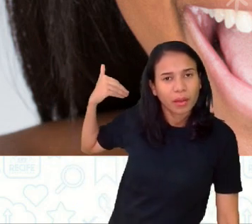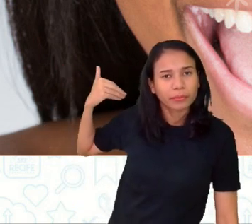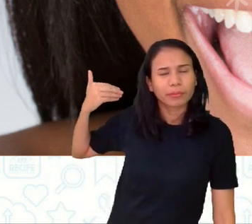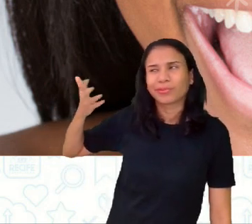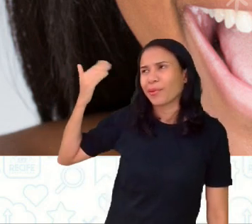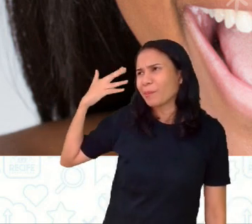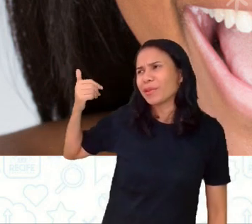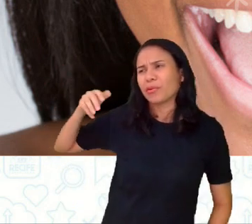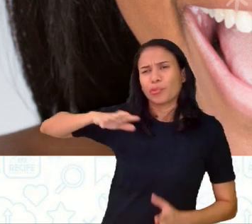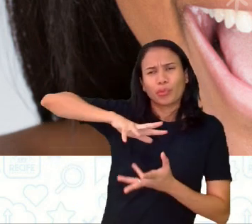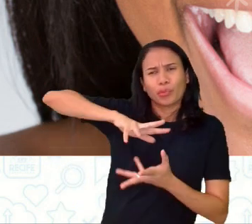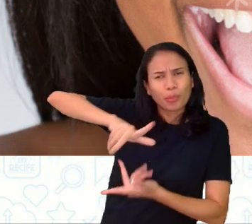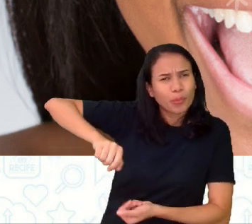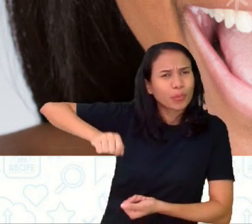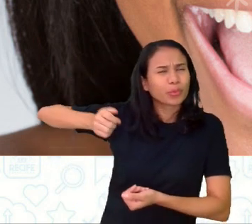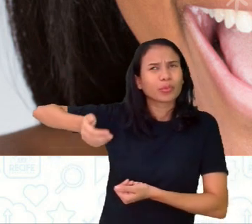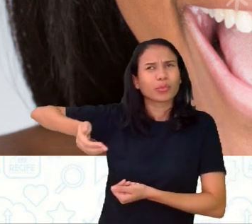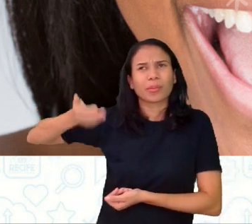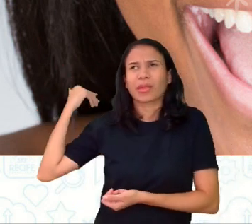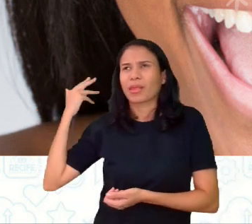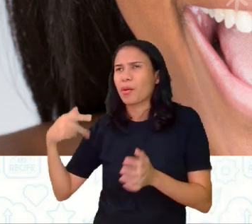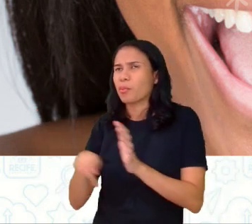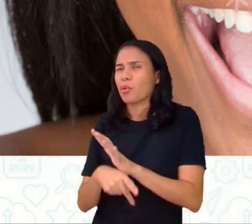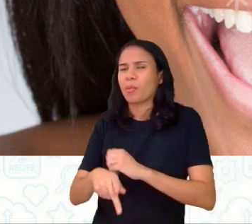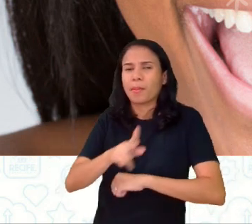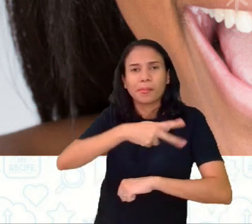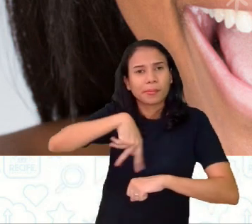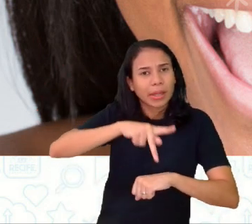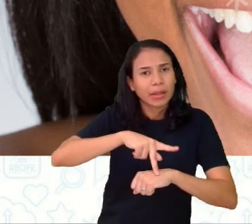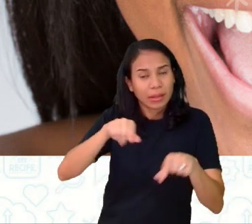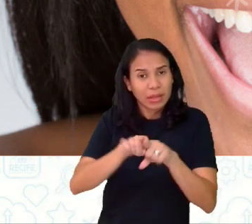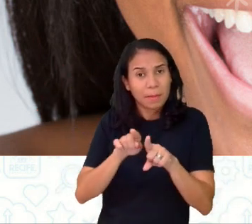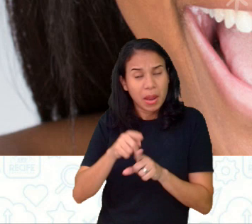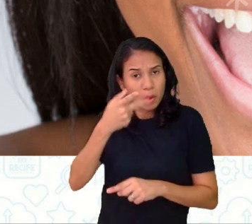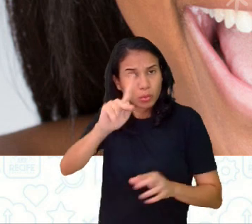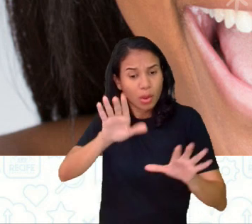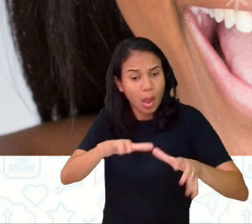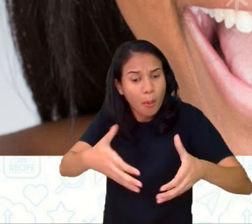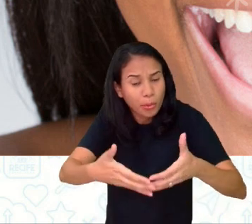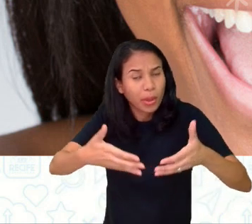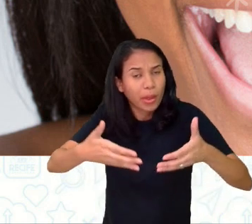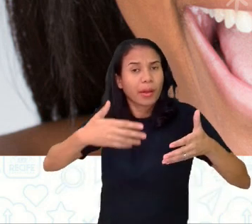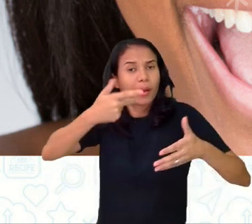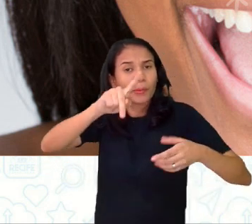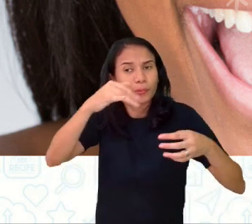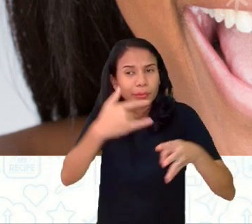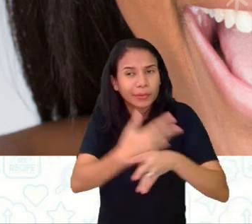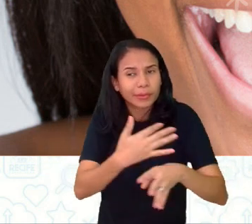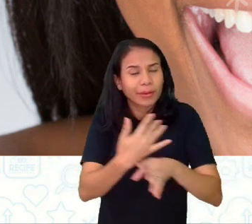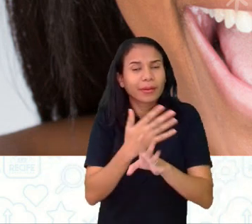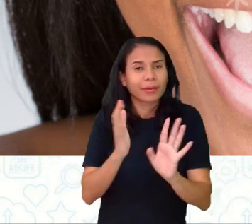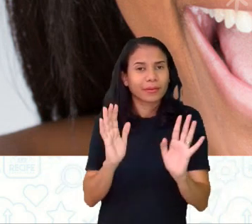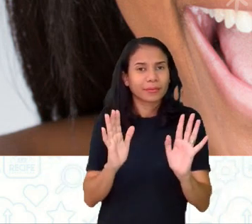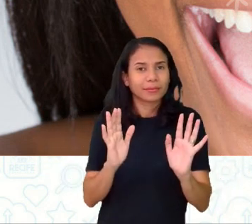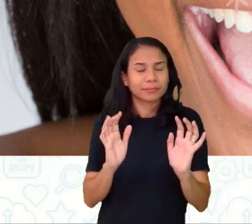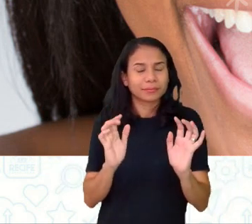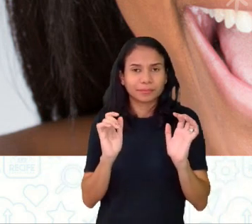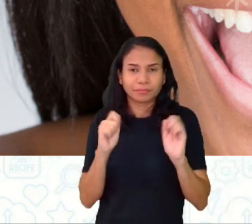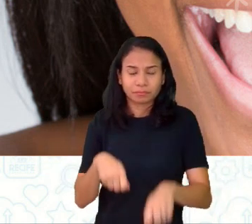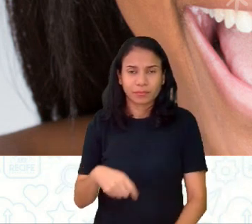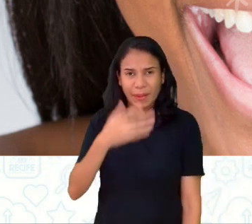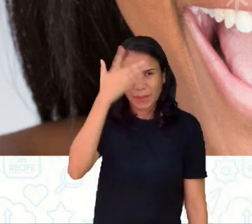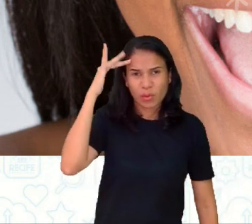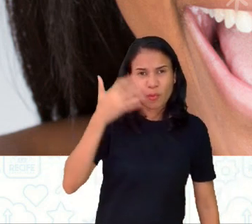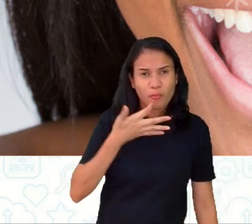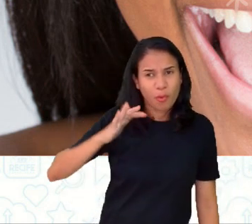seja do seu país, inclusive até da sua comunidade, da sua cidade, ele está